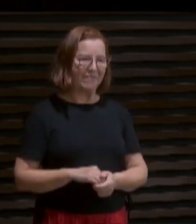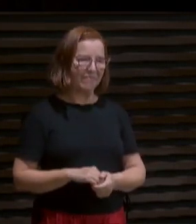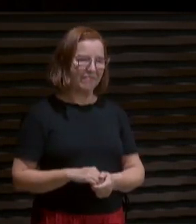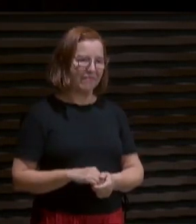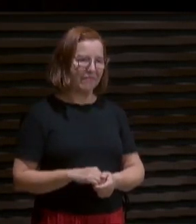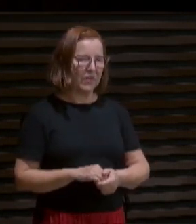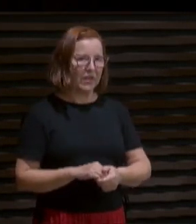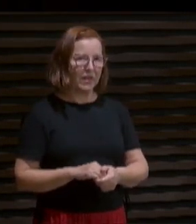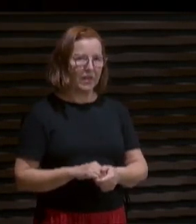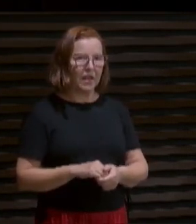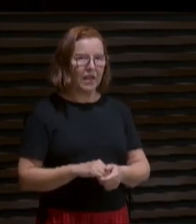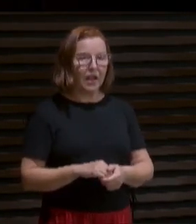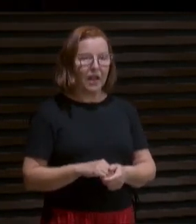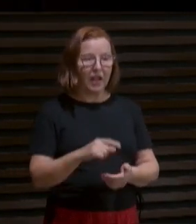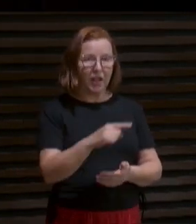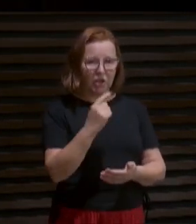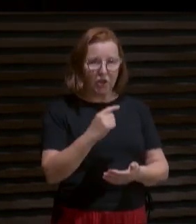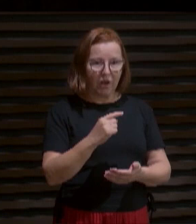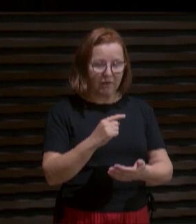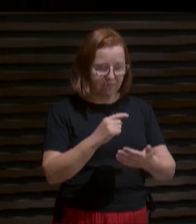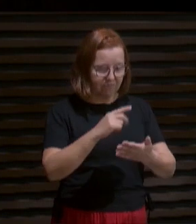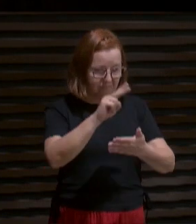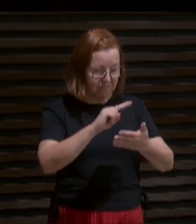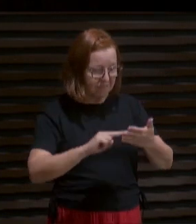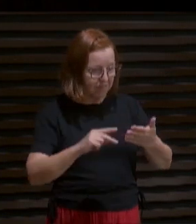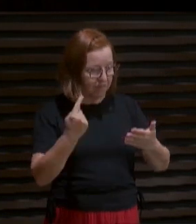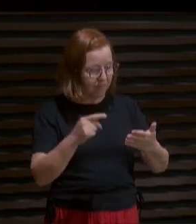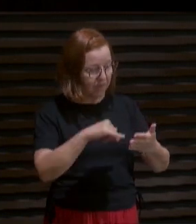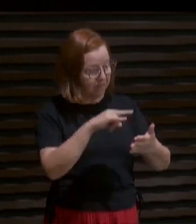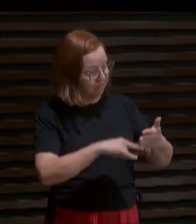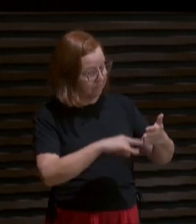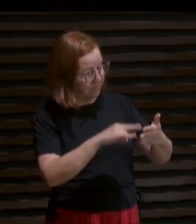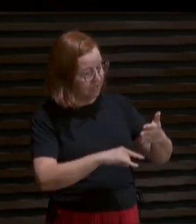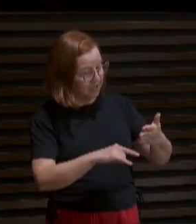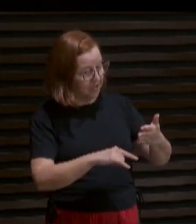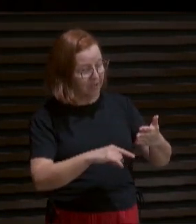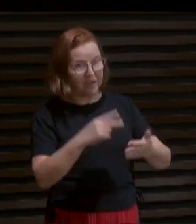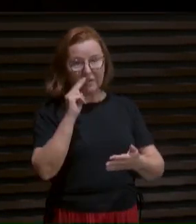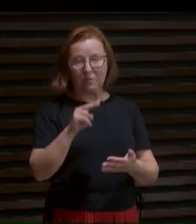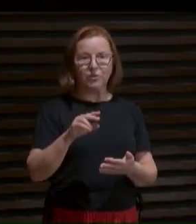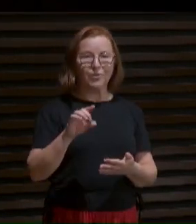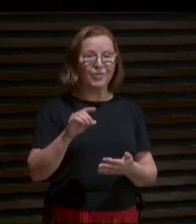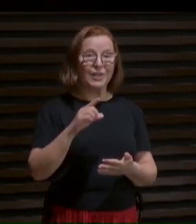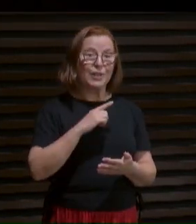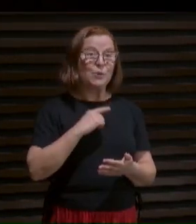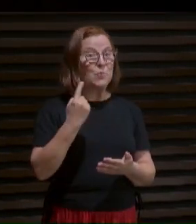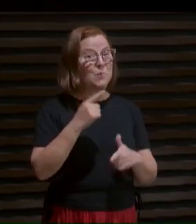Nós analisamos a sua ficha e vimos que só há um problema com